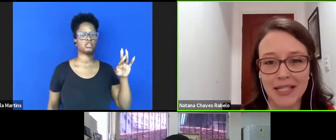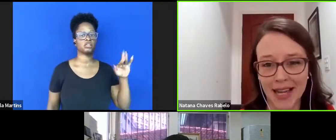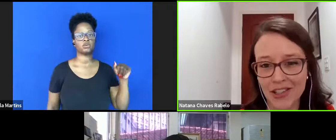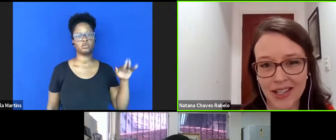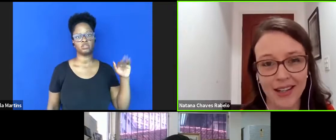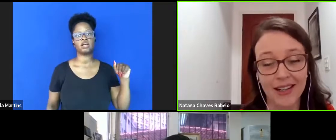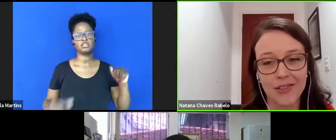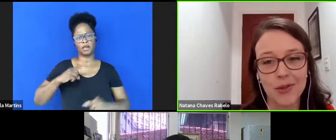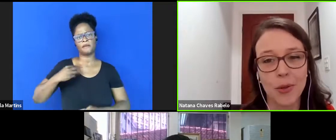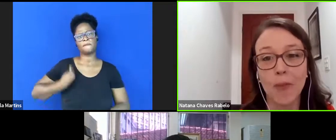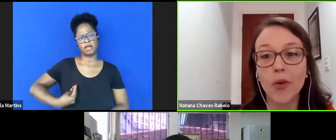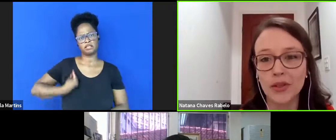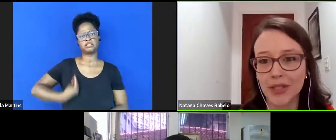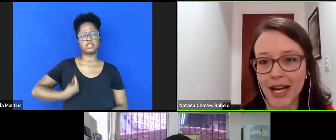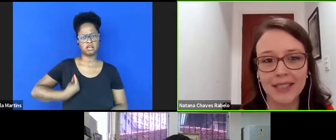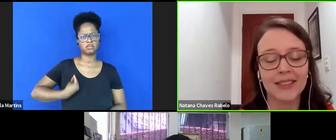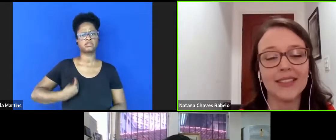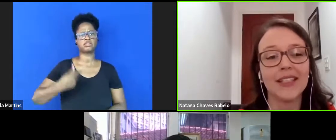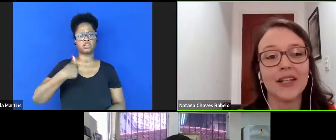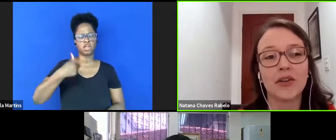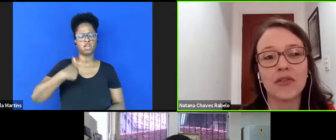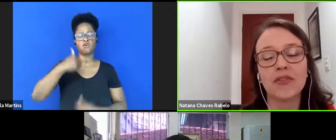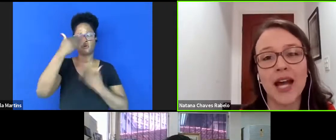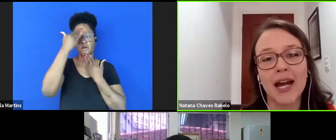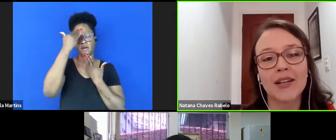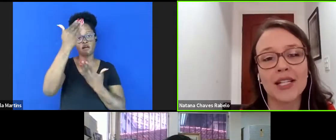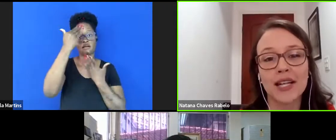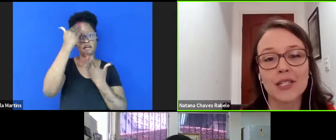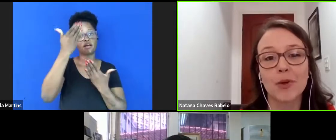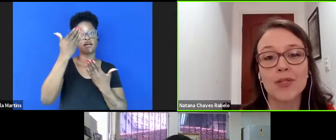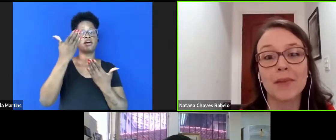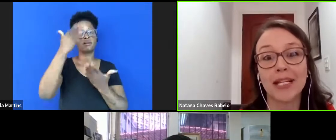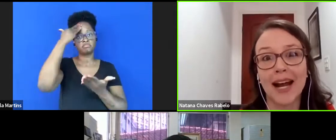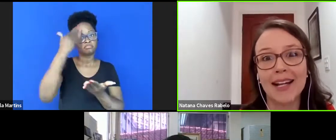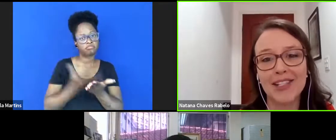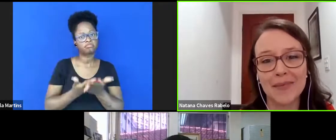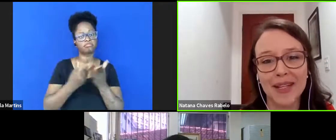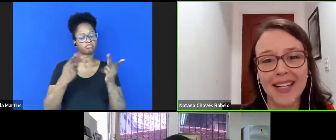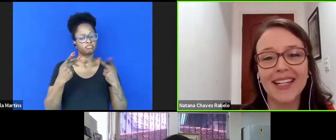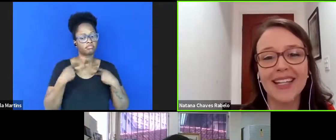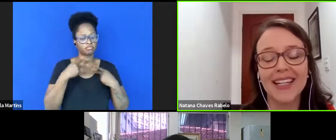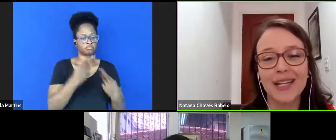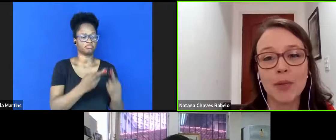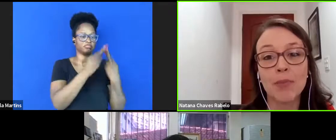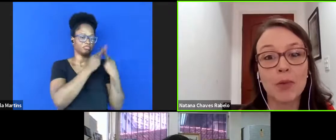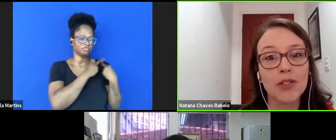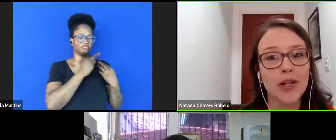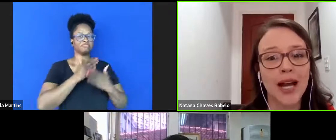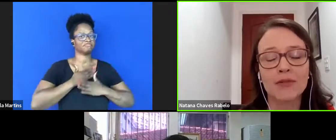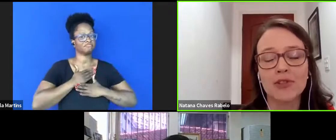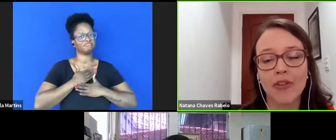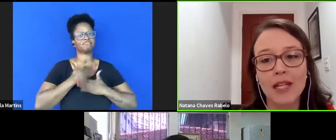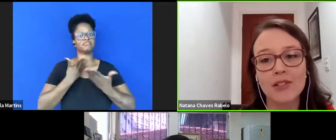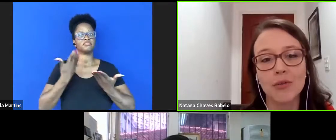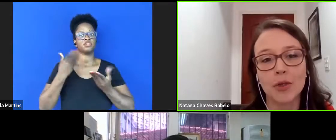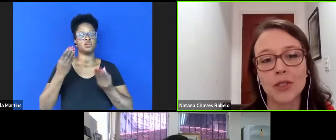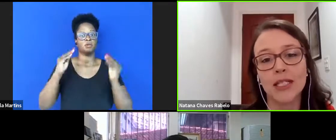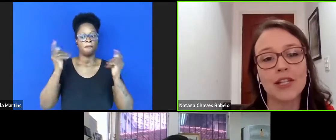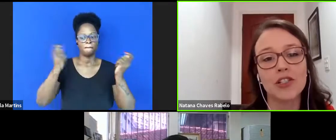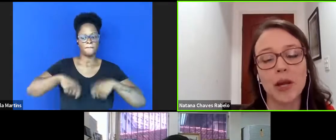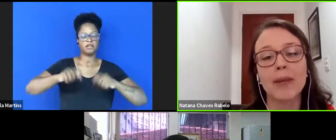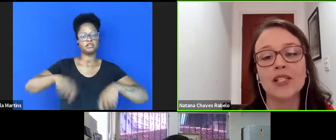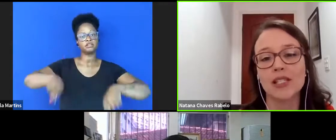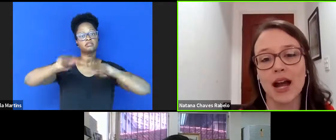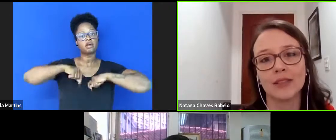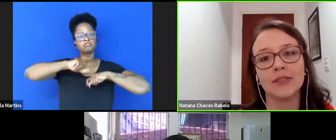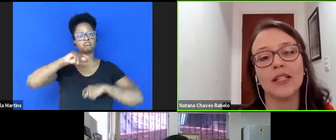aqui presentes e a quem eu sou muito grata, confiaram essa responsabilidade a mim e me proporcionaram diversas